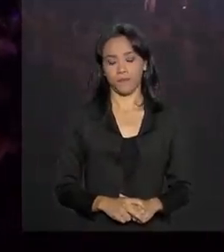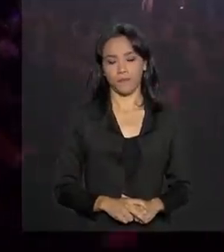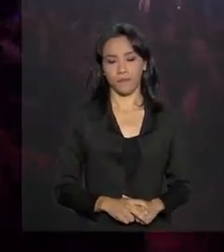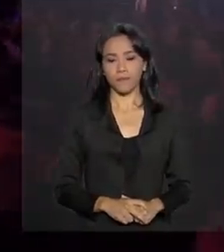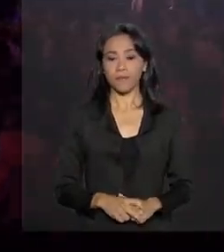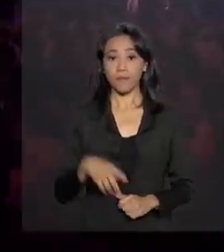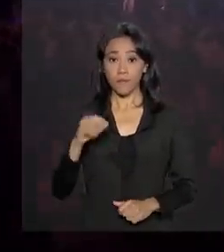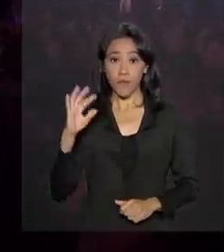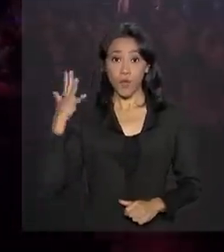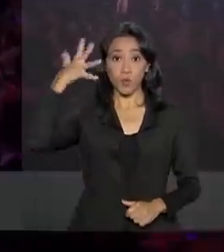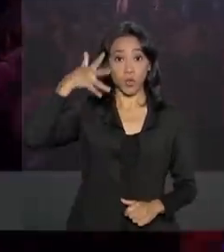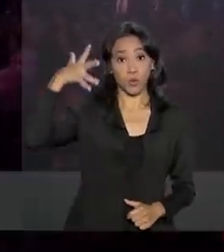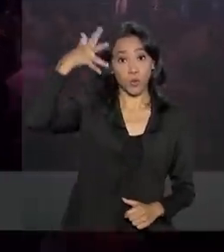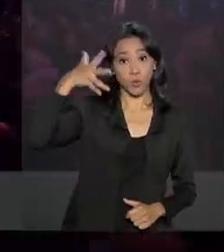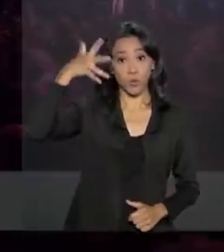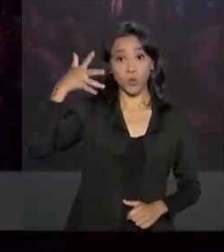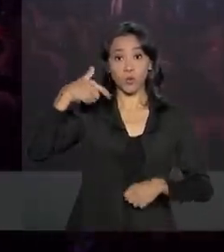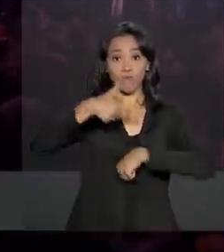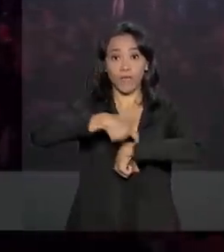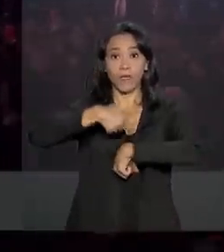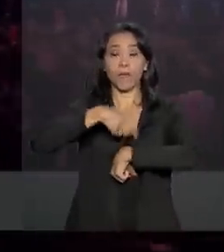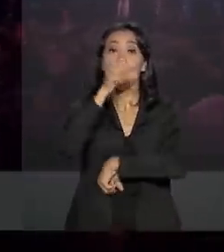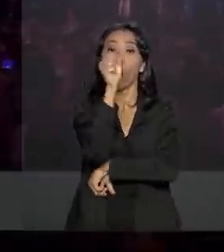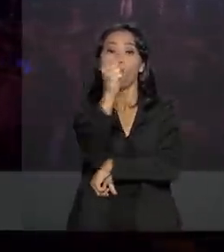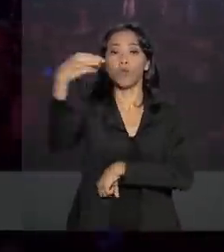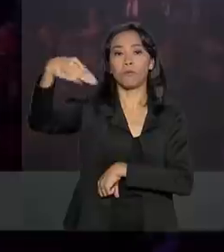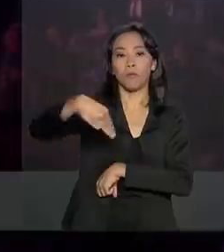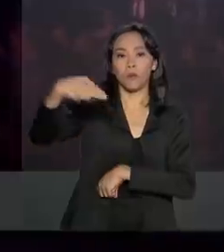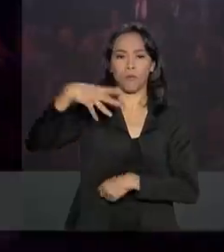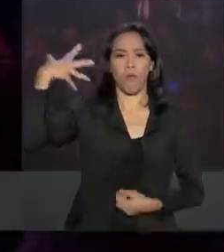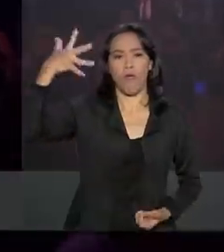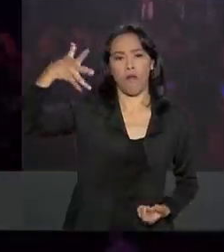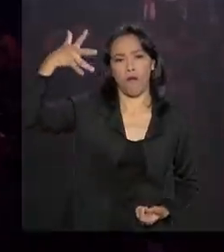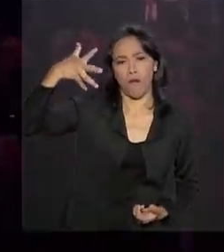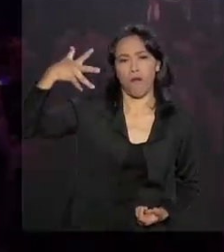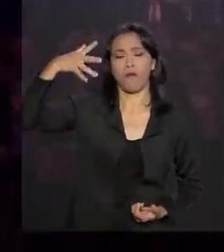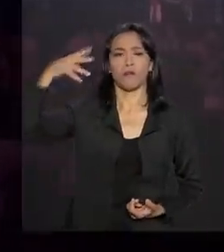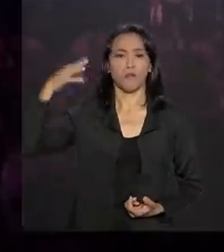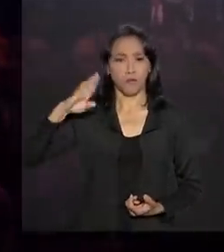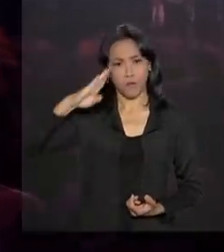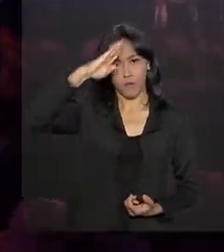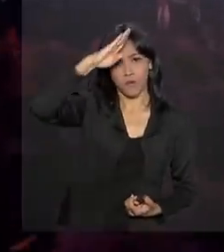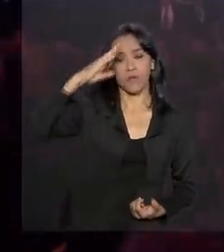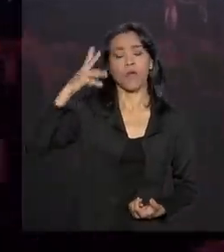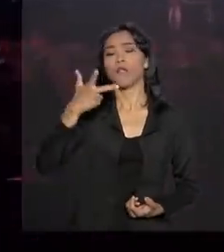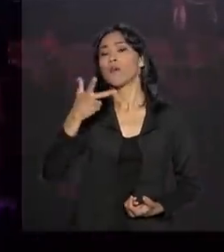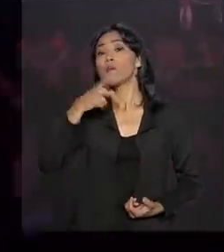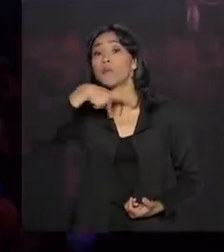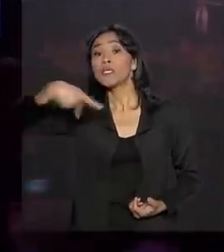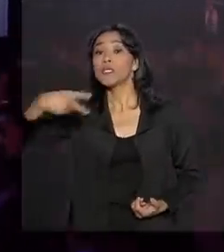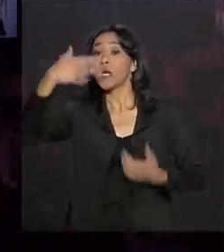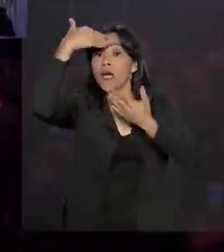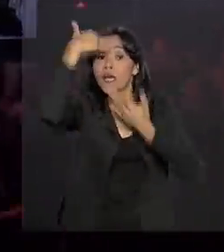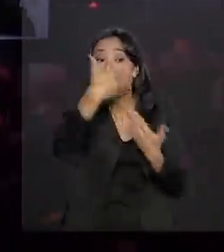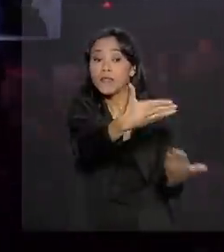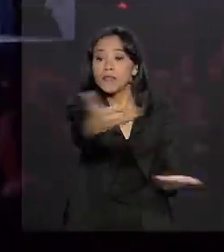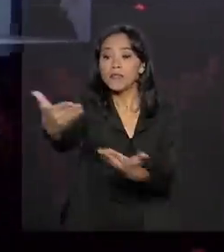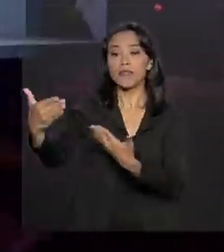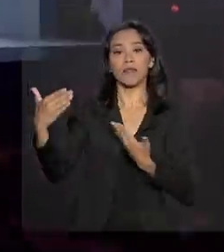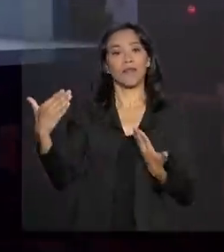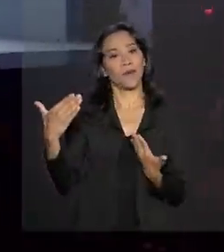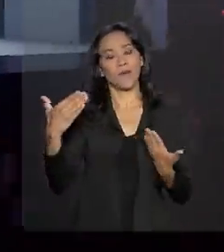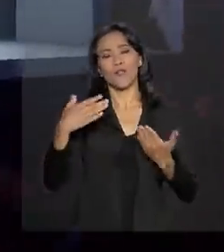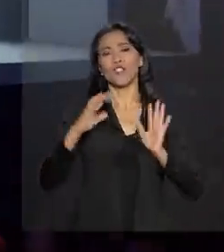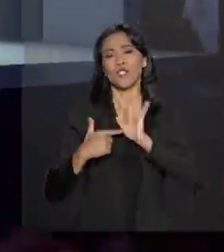O discurso durou cerca de oito minutos. Em sua fala no Fórum Econômico Mundial, o presidente Jair Bolsonaro agradeceu a oportunidade de